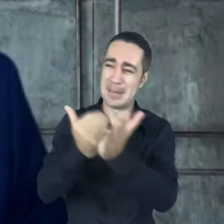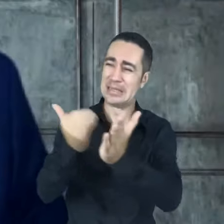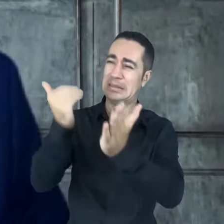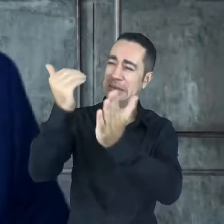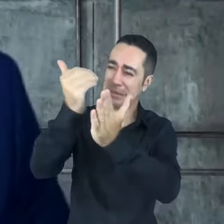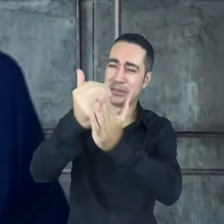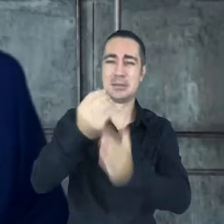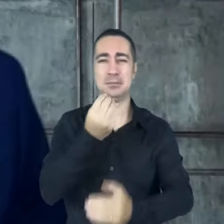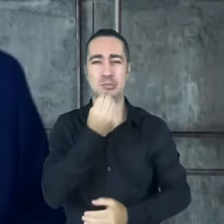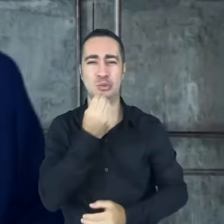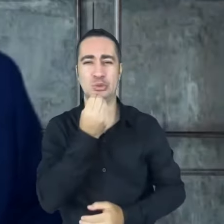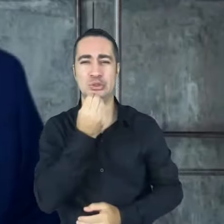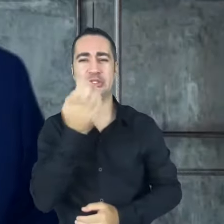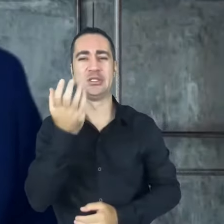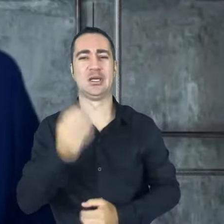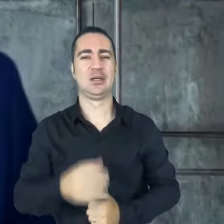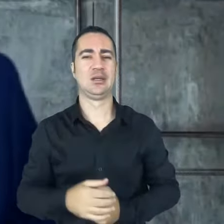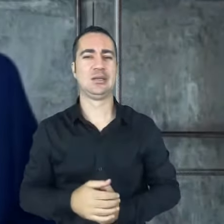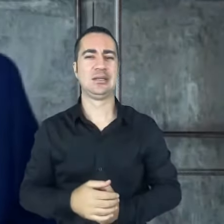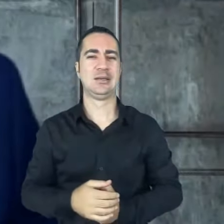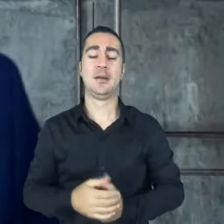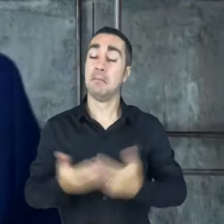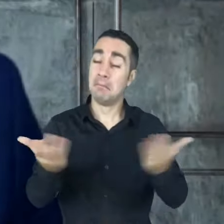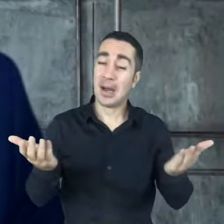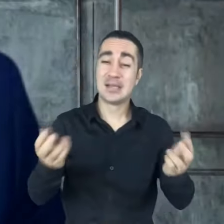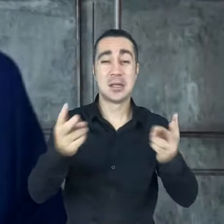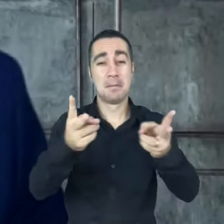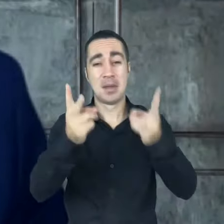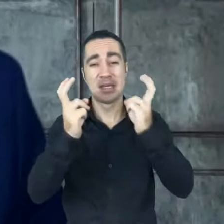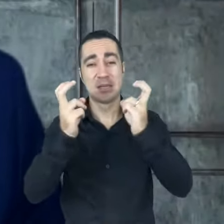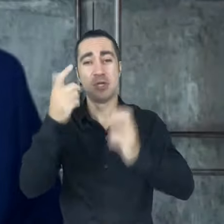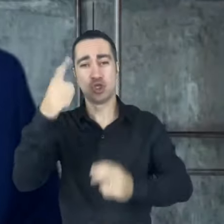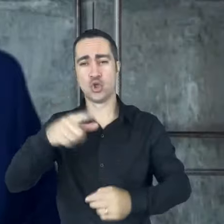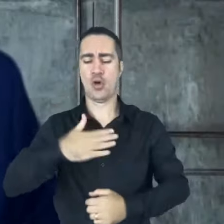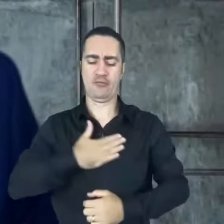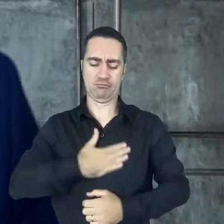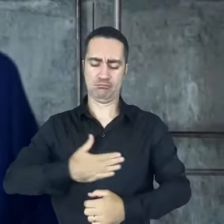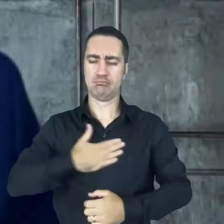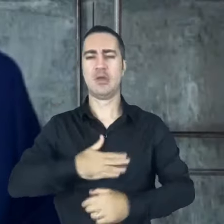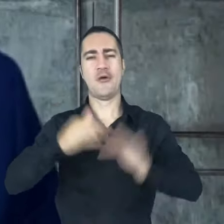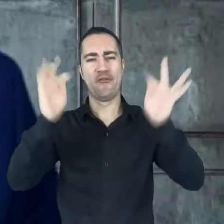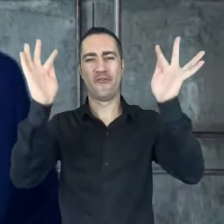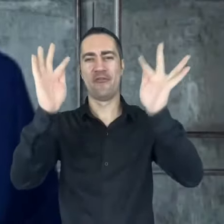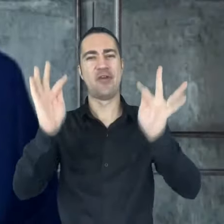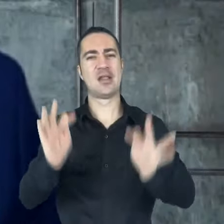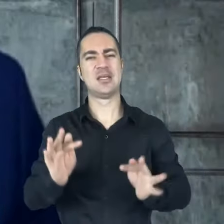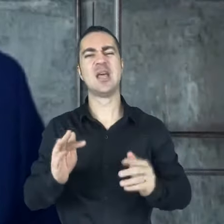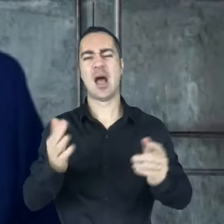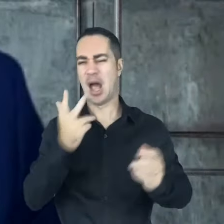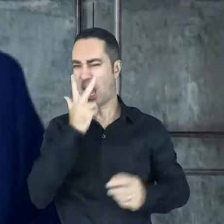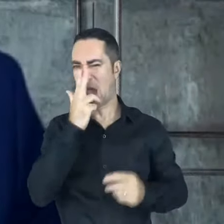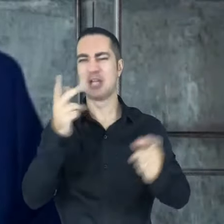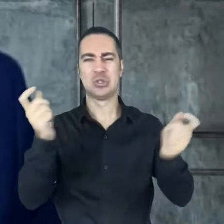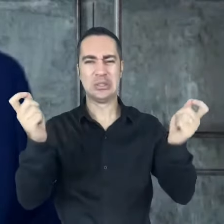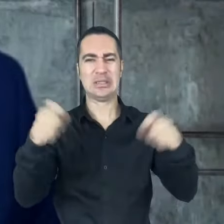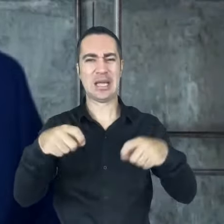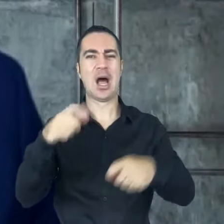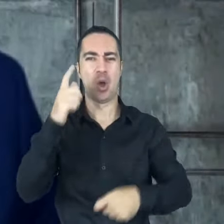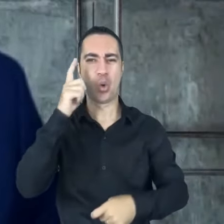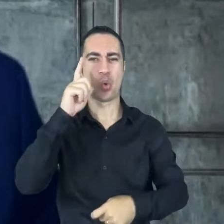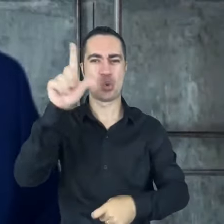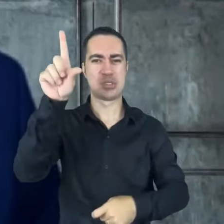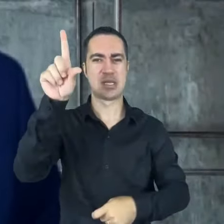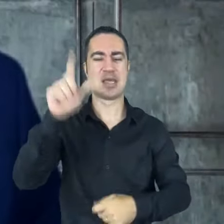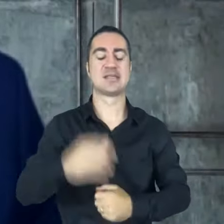dúvida nenhuma, mas, de novo, eu fico muito feliz já com o resultado e acho que a gente vai chegar lá. Outra coisa é com relação